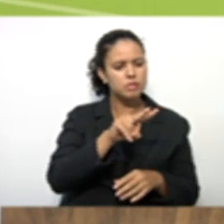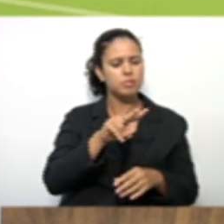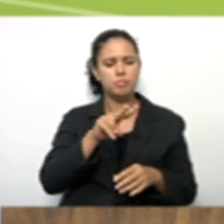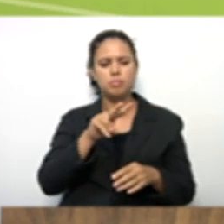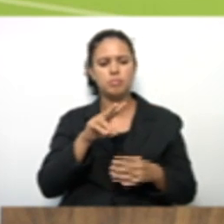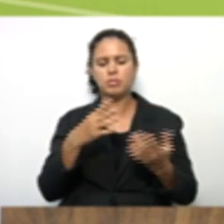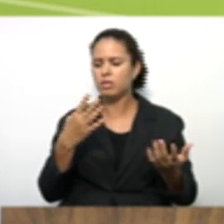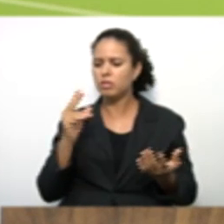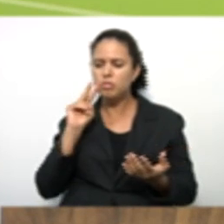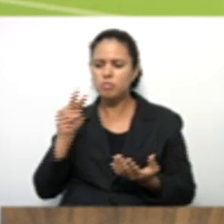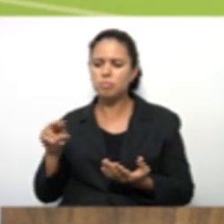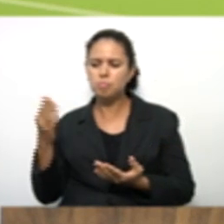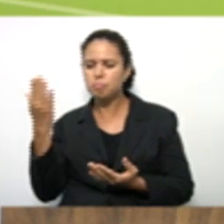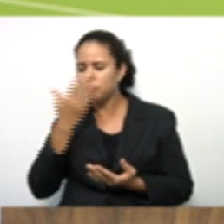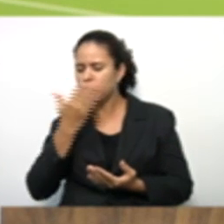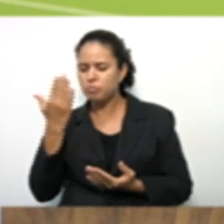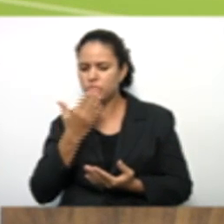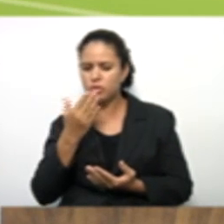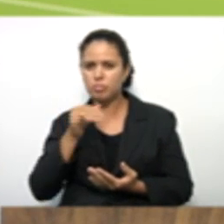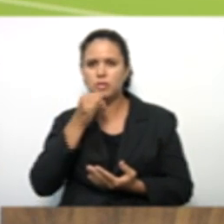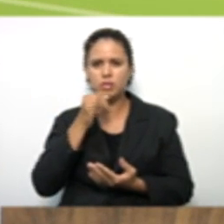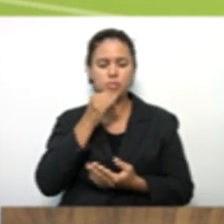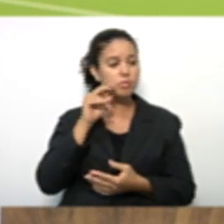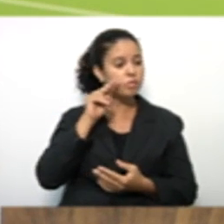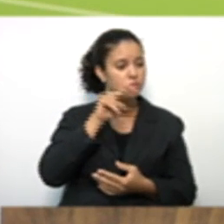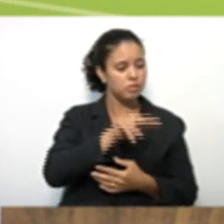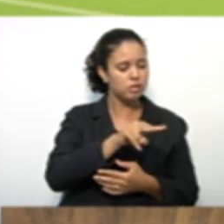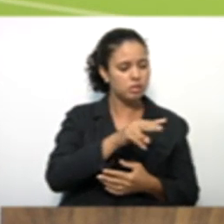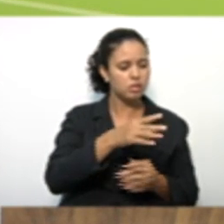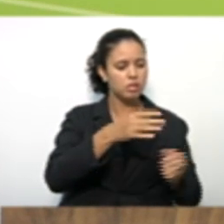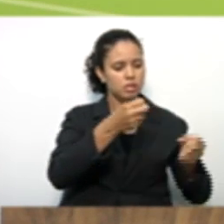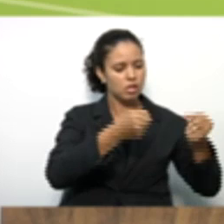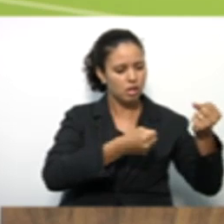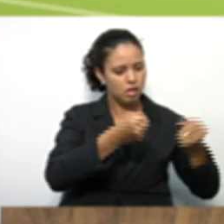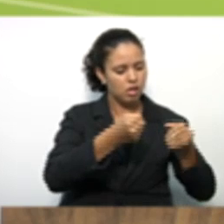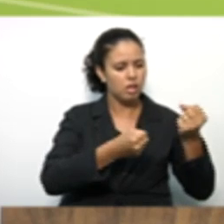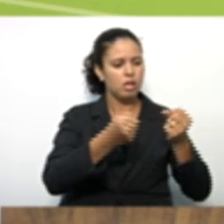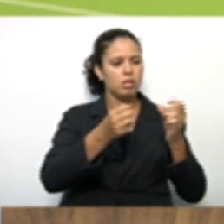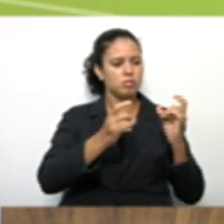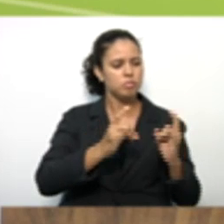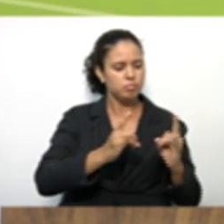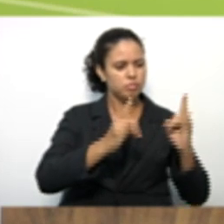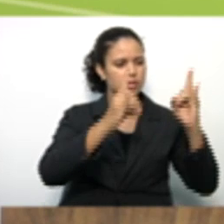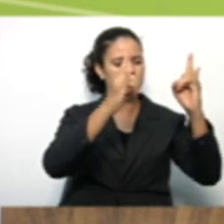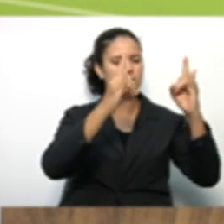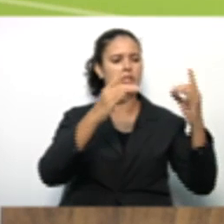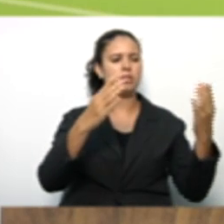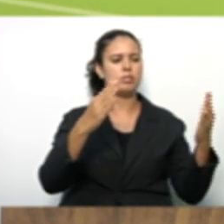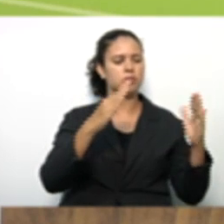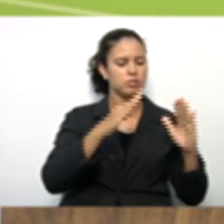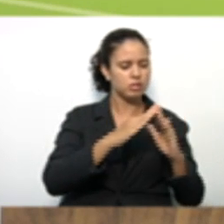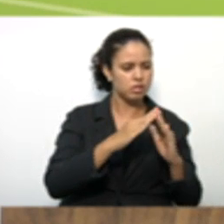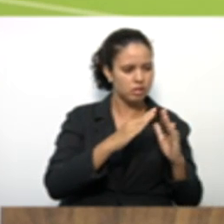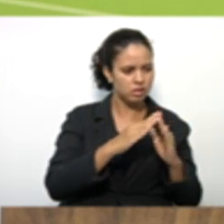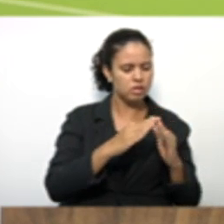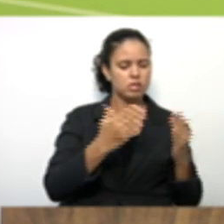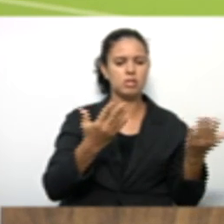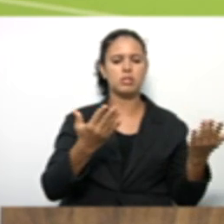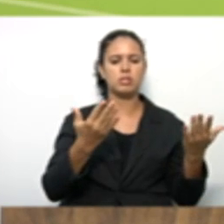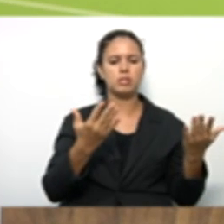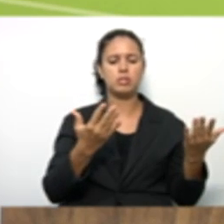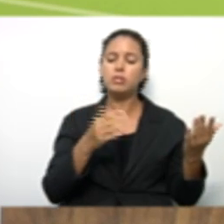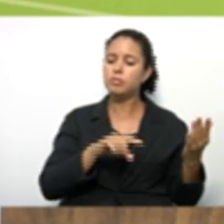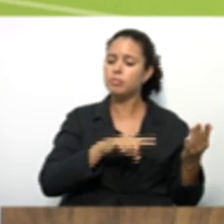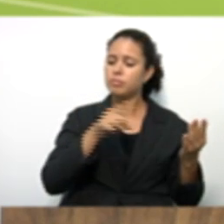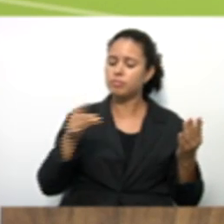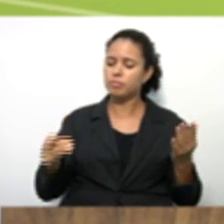intangível. Que o tangível seria a parte que nós podemos visualizar, os veículos, os imóveis. Mas e os intangíveis?